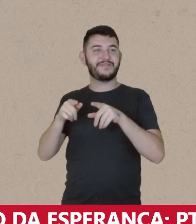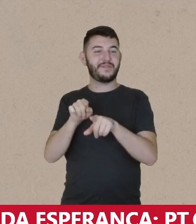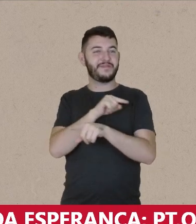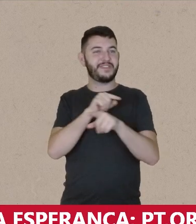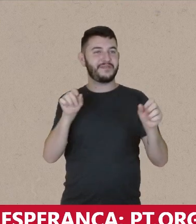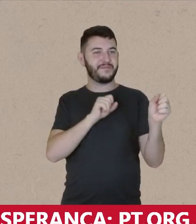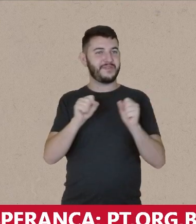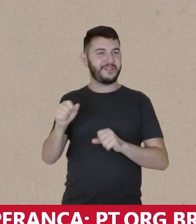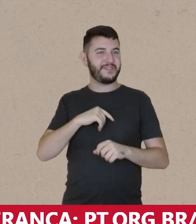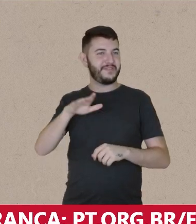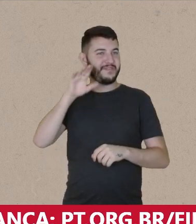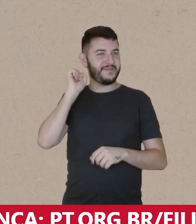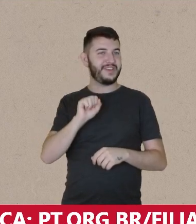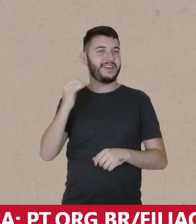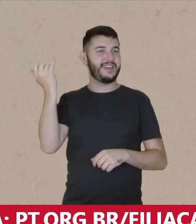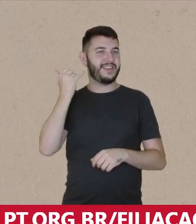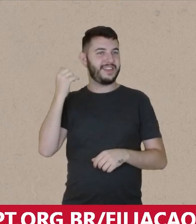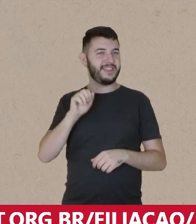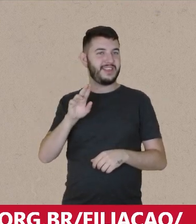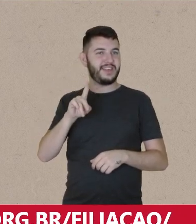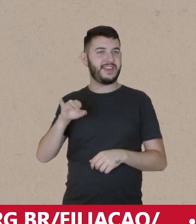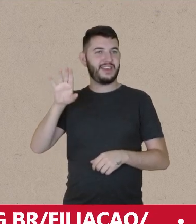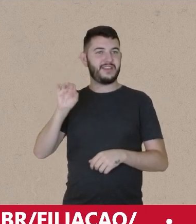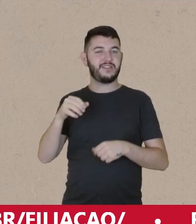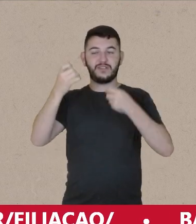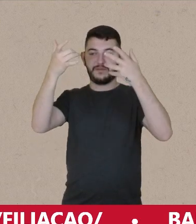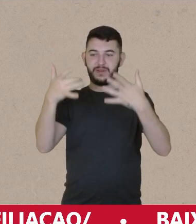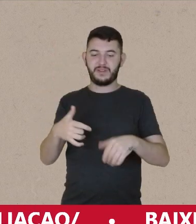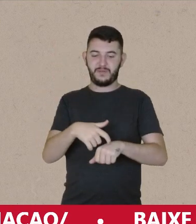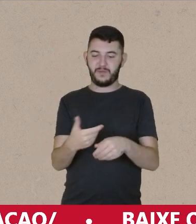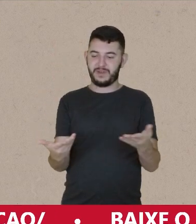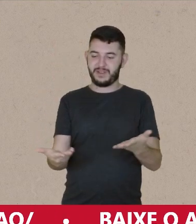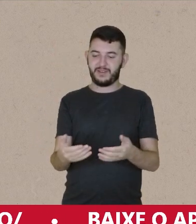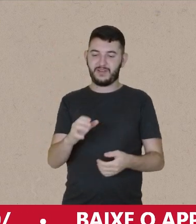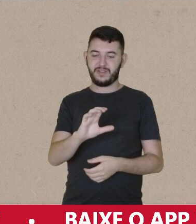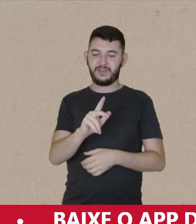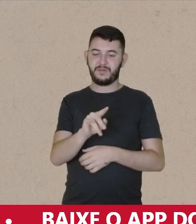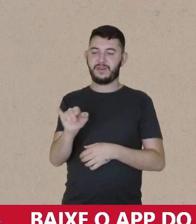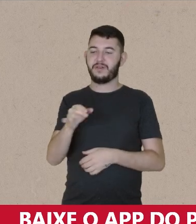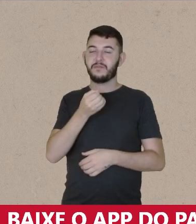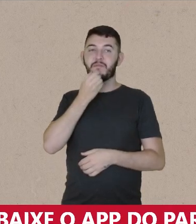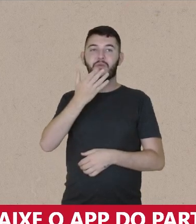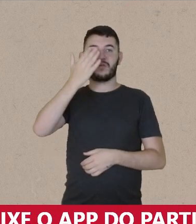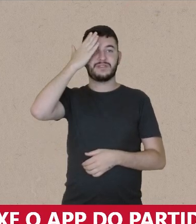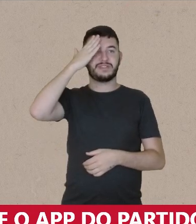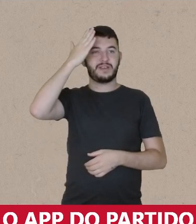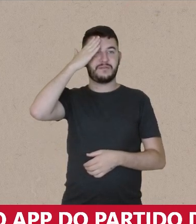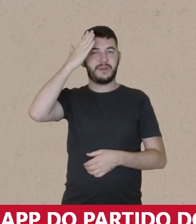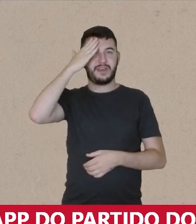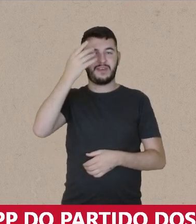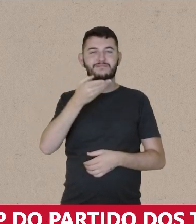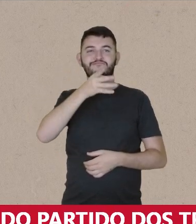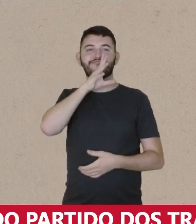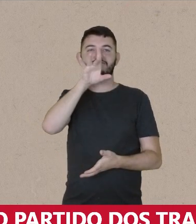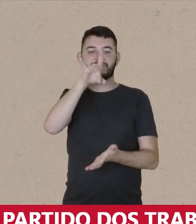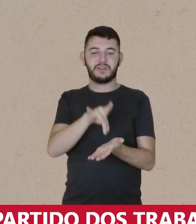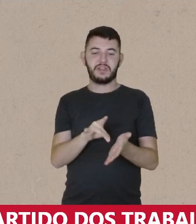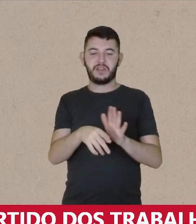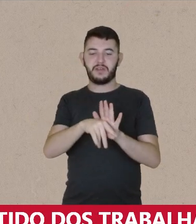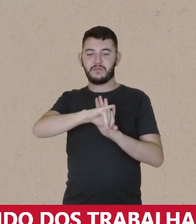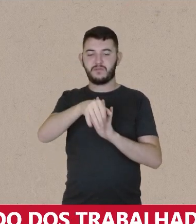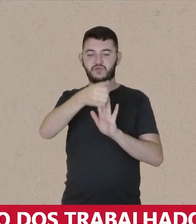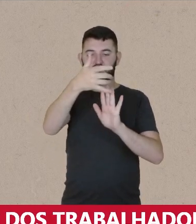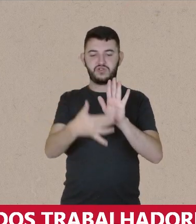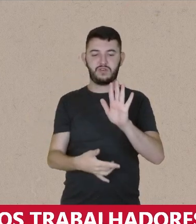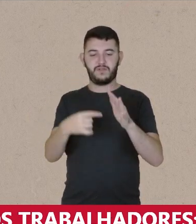Ana Soter, apesar dela falar do momento atual da CPI, mas é sempre bom saber, conhecer essas justificativas,